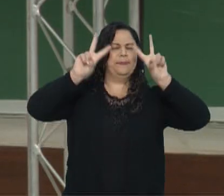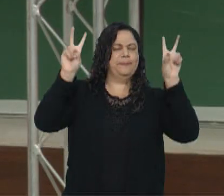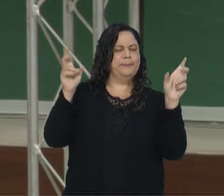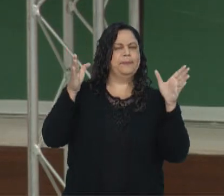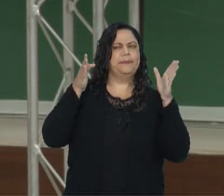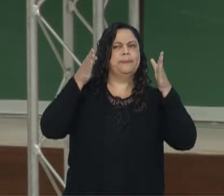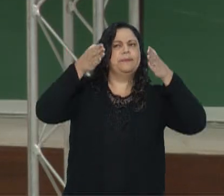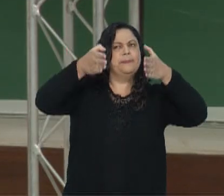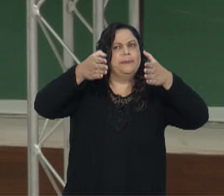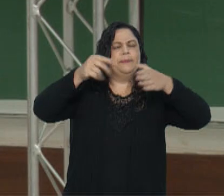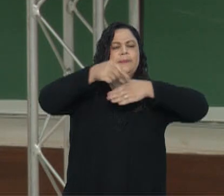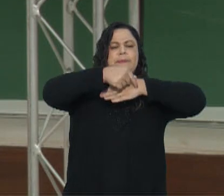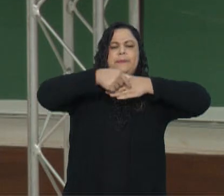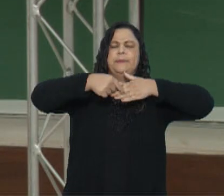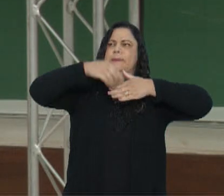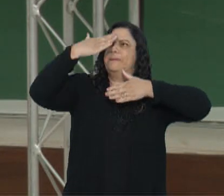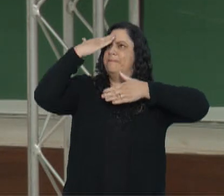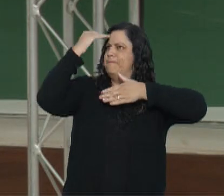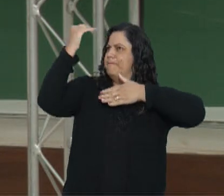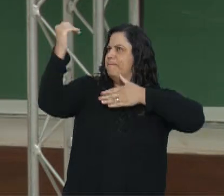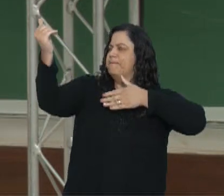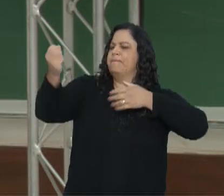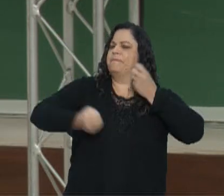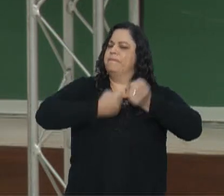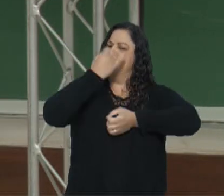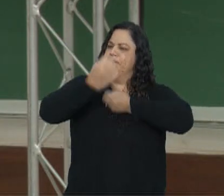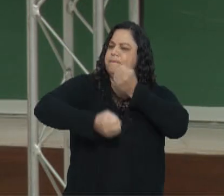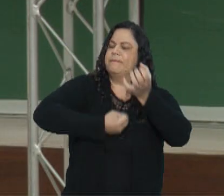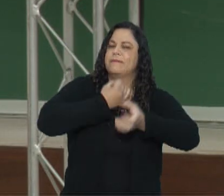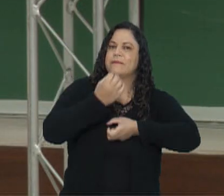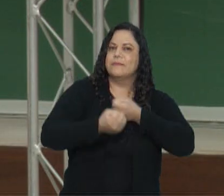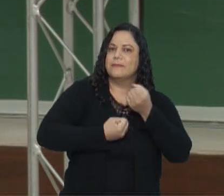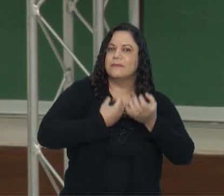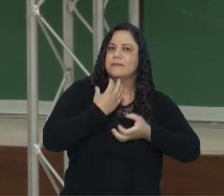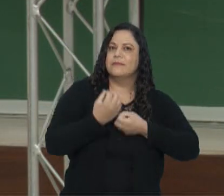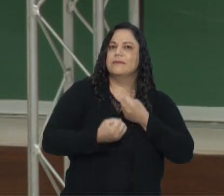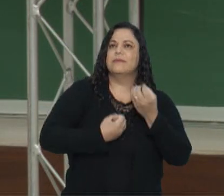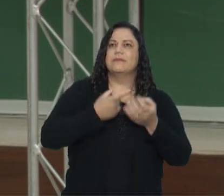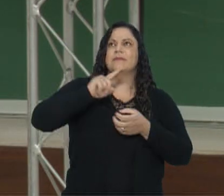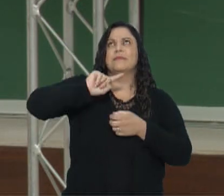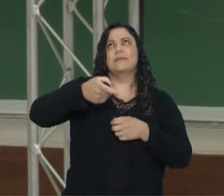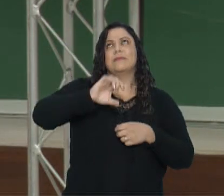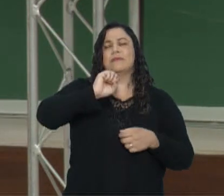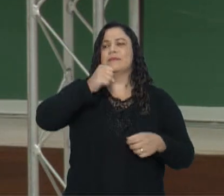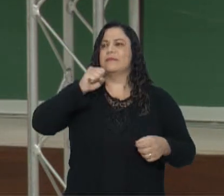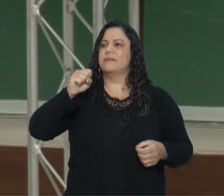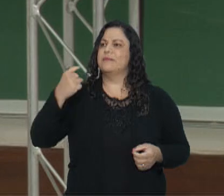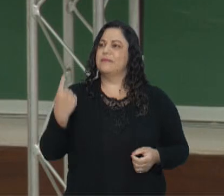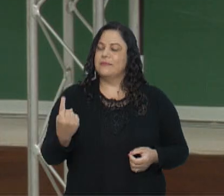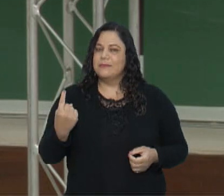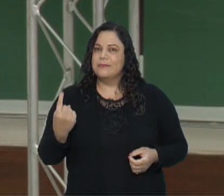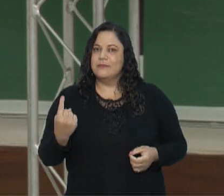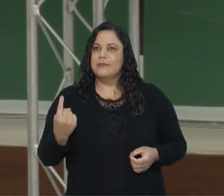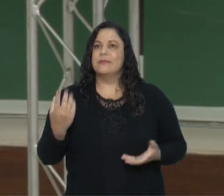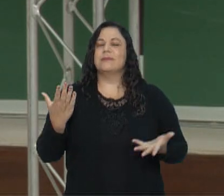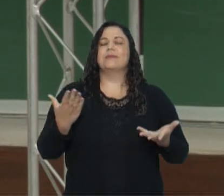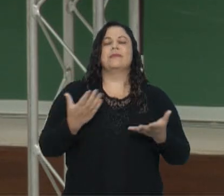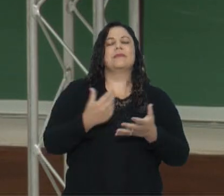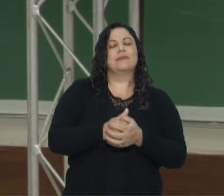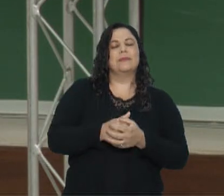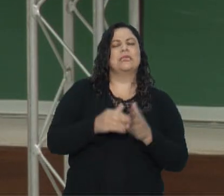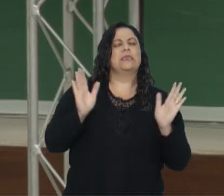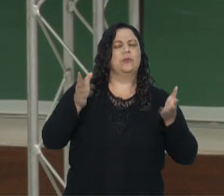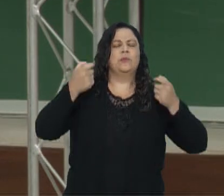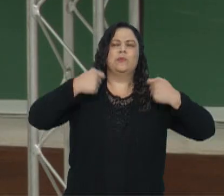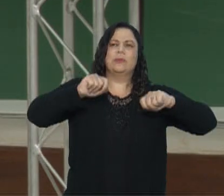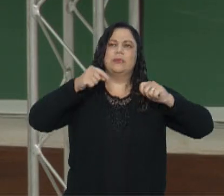nosso Machado de Assis, um grande poeta, certo? De 1881, né? Então